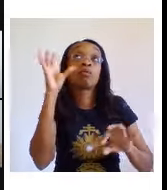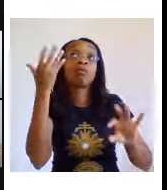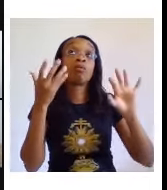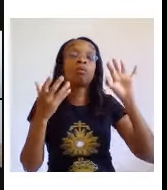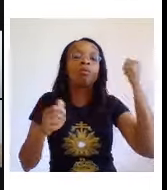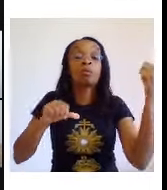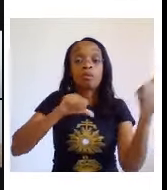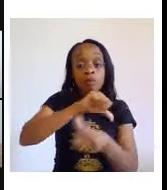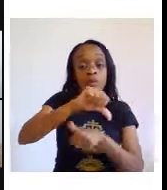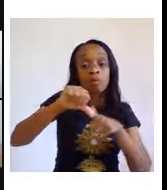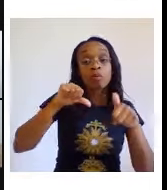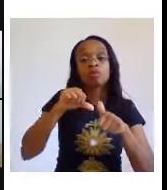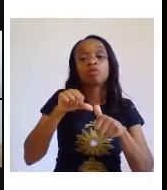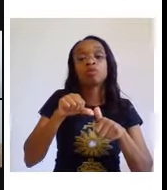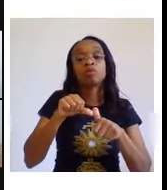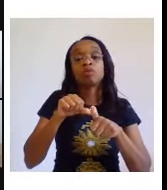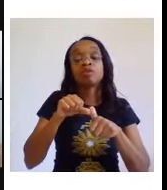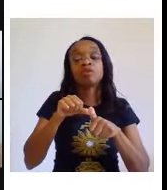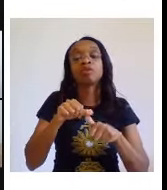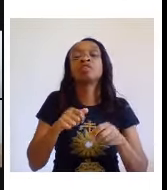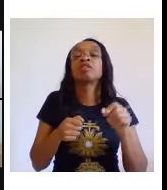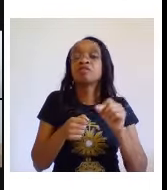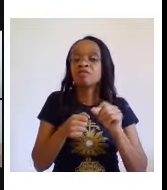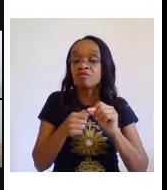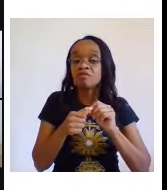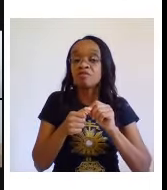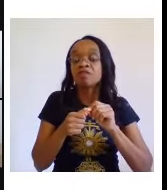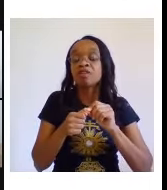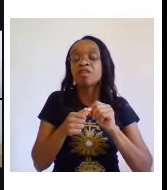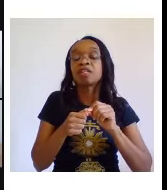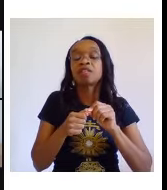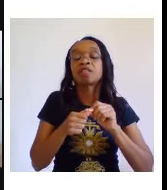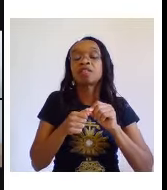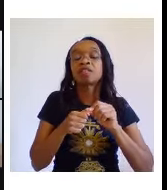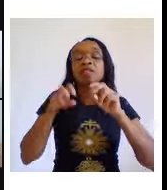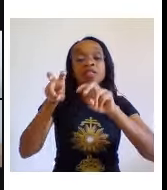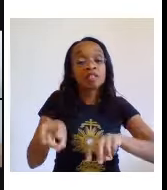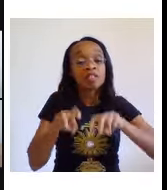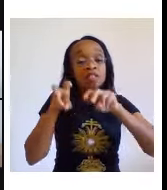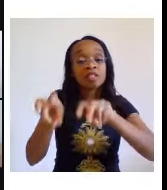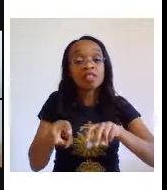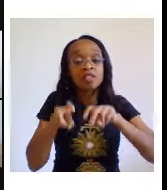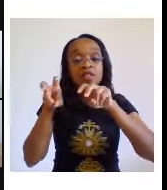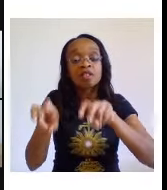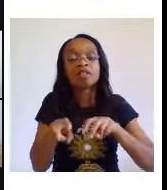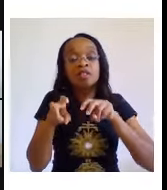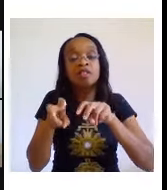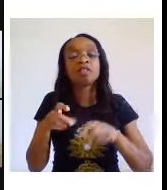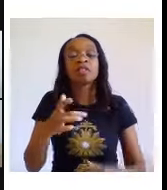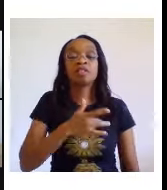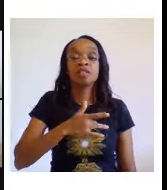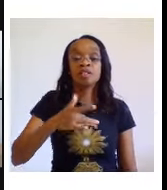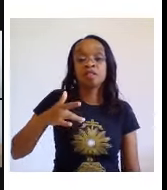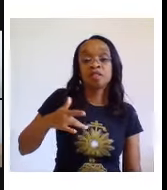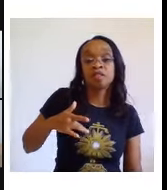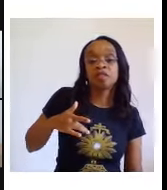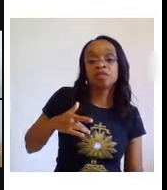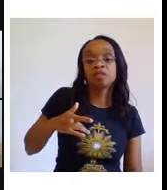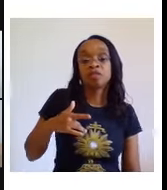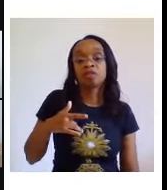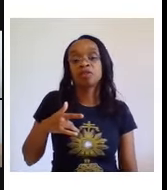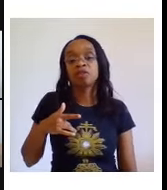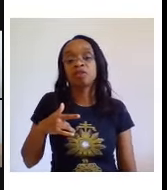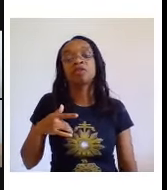mudança tem causado em termos de impacto, por exemplo, na agricultura, na energia, na saúde, e aí vai ser lançado agora